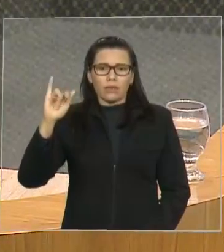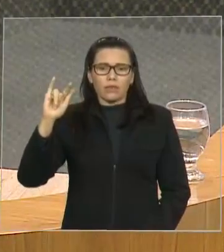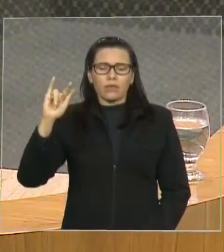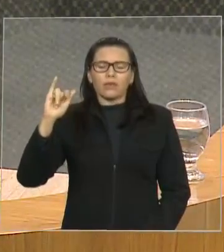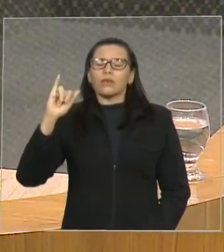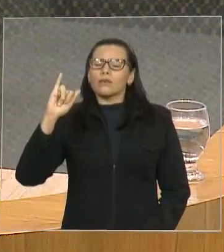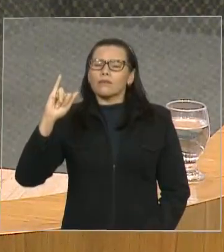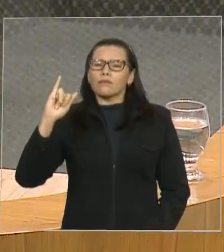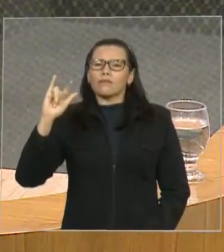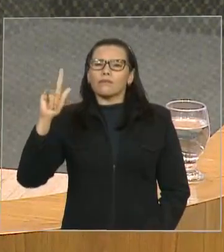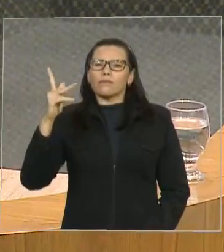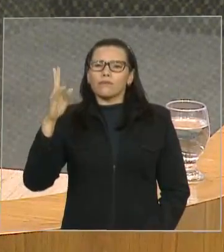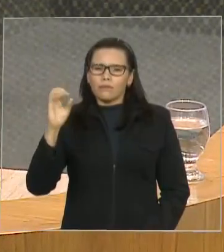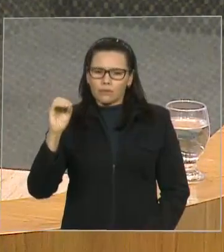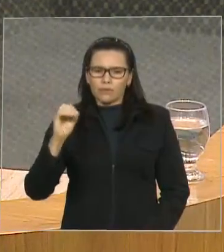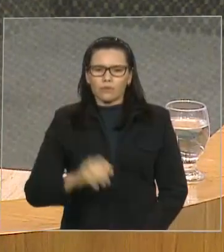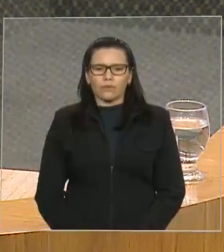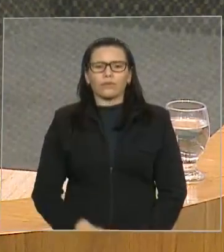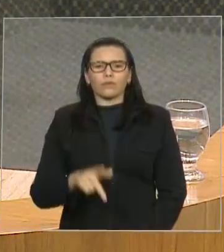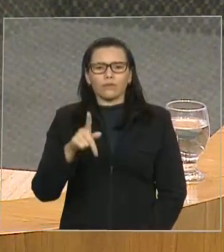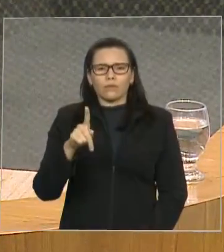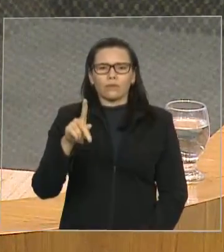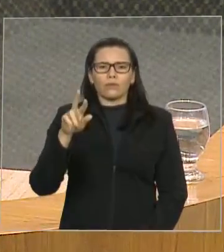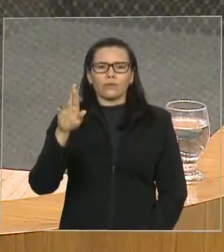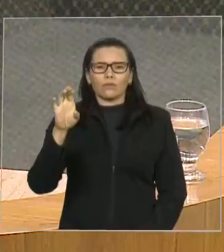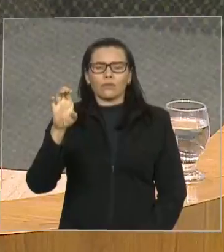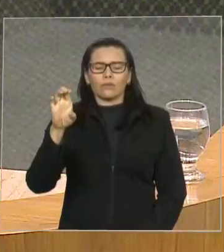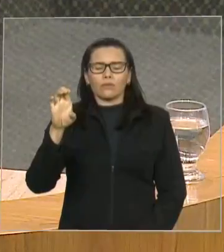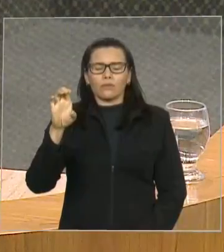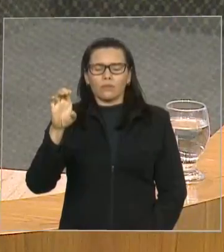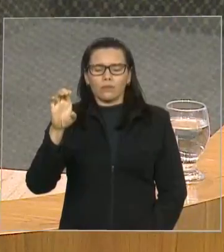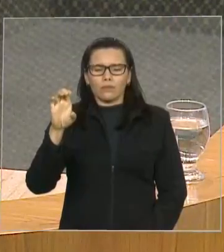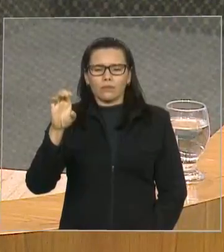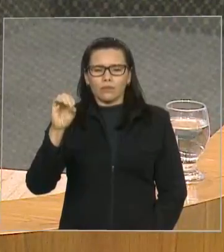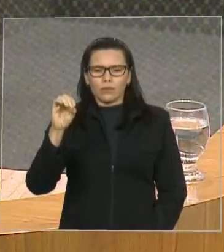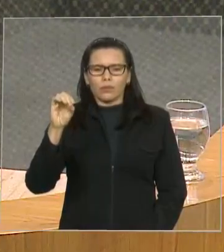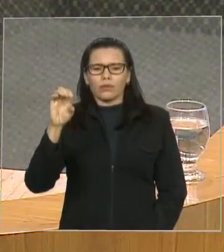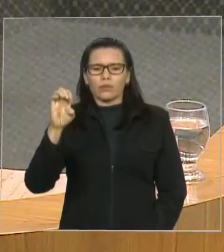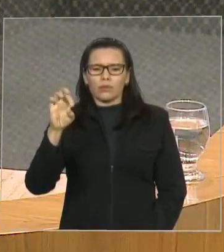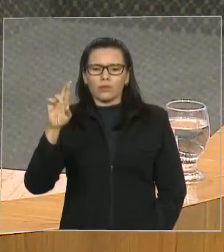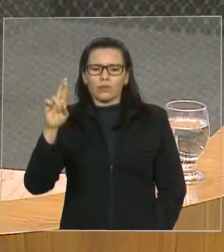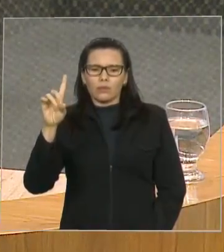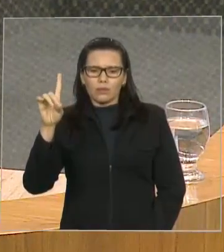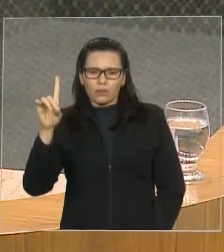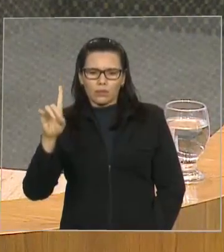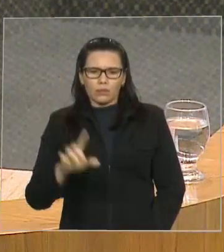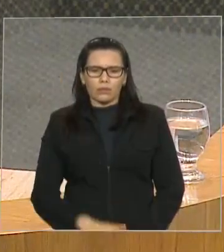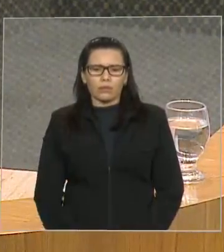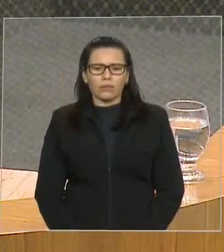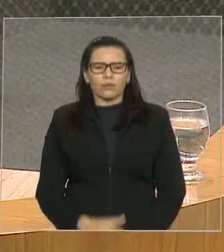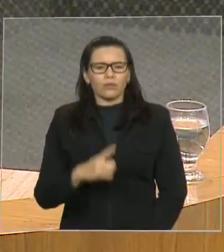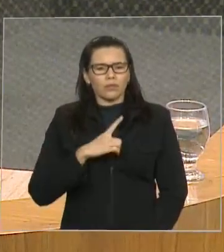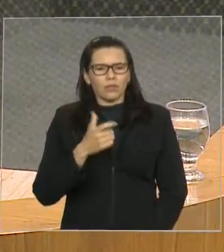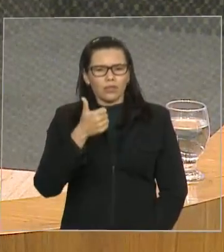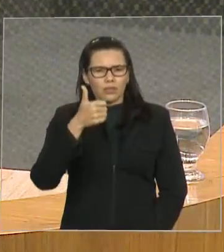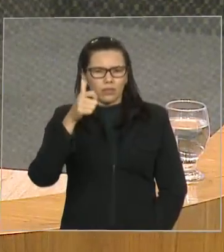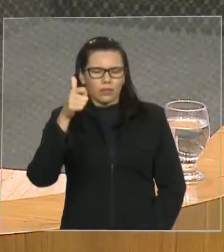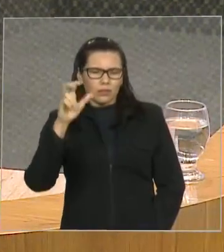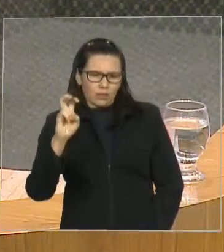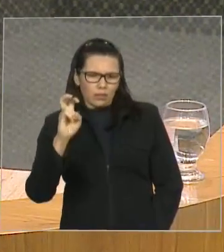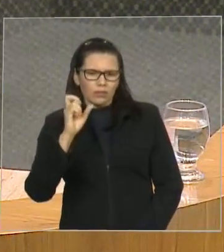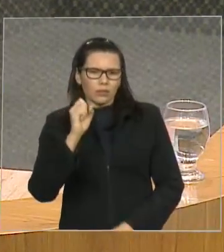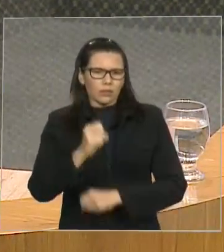do PROERD, que nós atuamos em todo o estado do Maranhão, que já estamos com mais de 15 anos. O PROERD é um